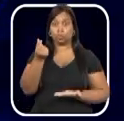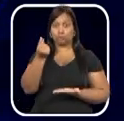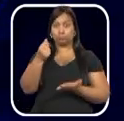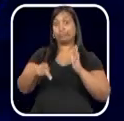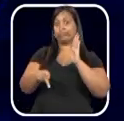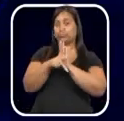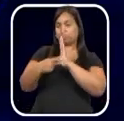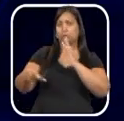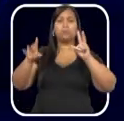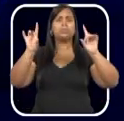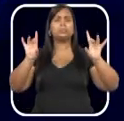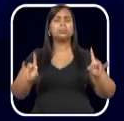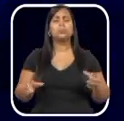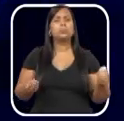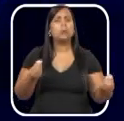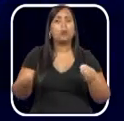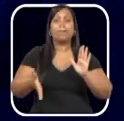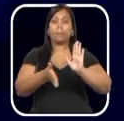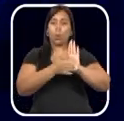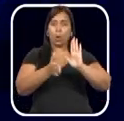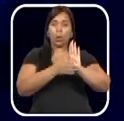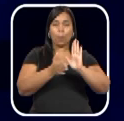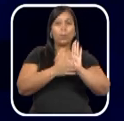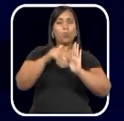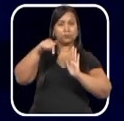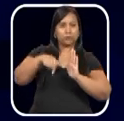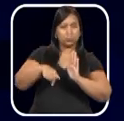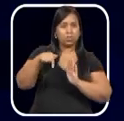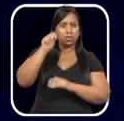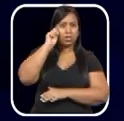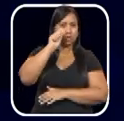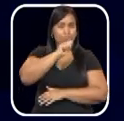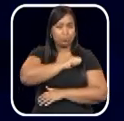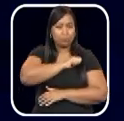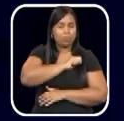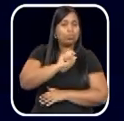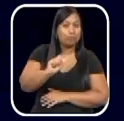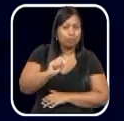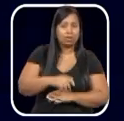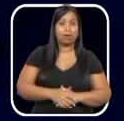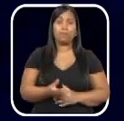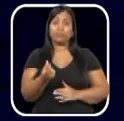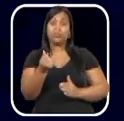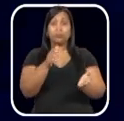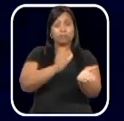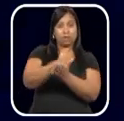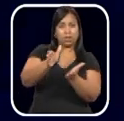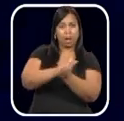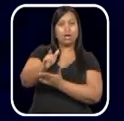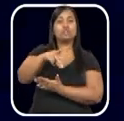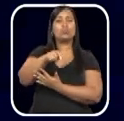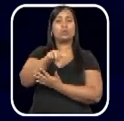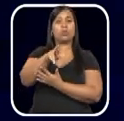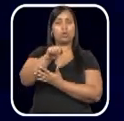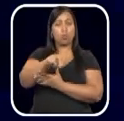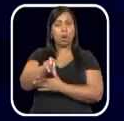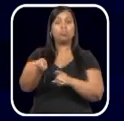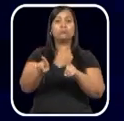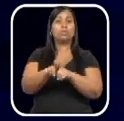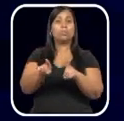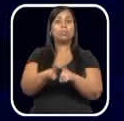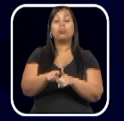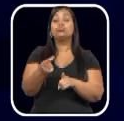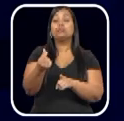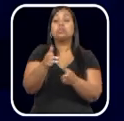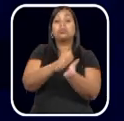especialmente sobre as propostas orçamentárias que são o plano plurianual as diretrizes orçamentárias e